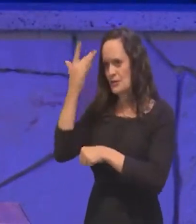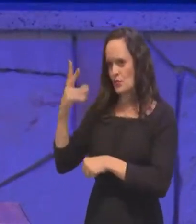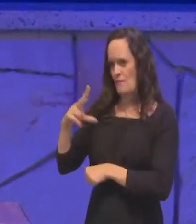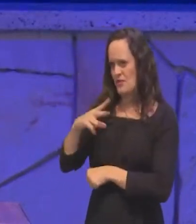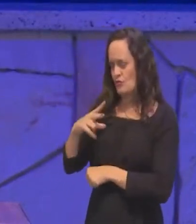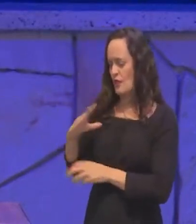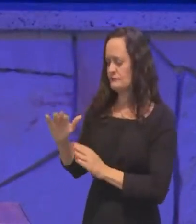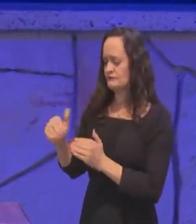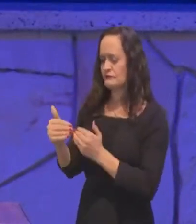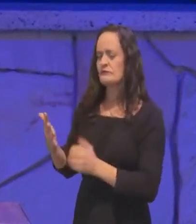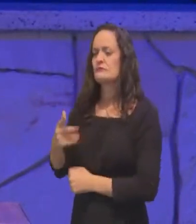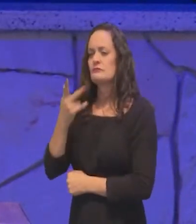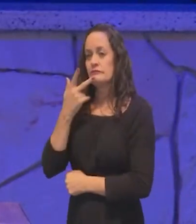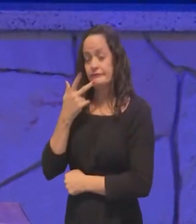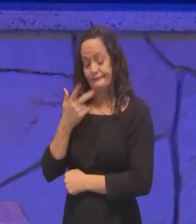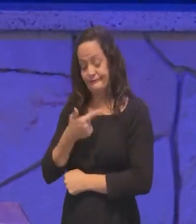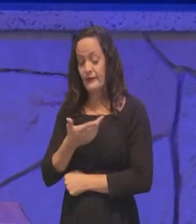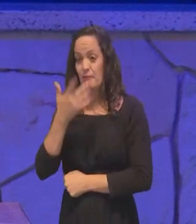te enganar não.